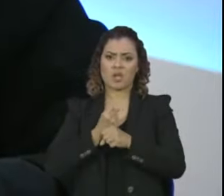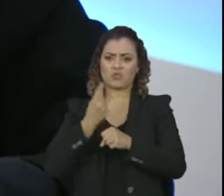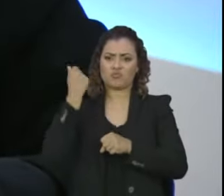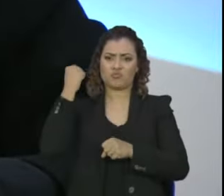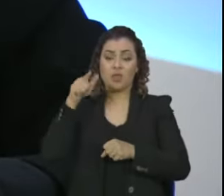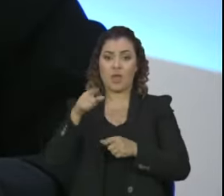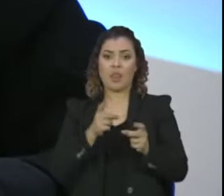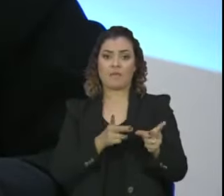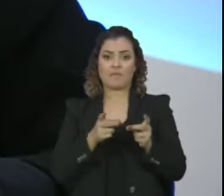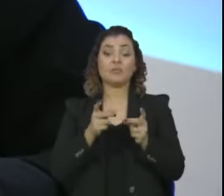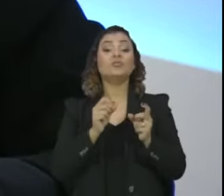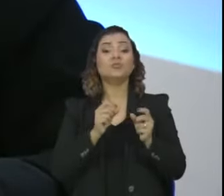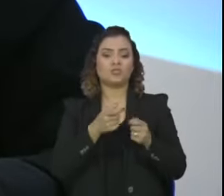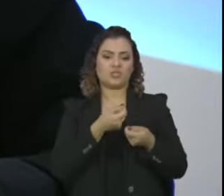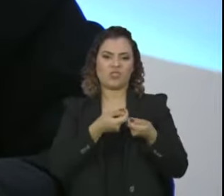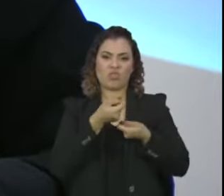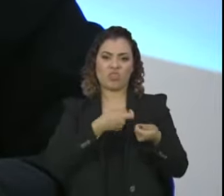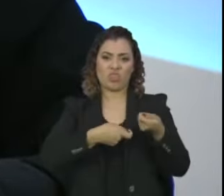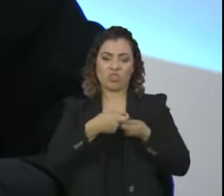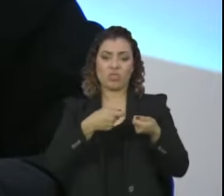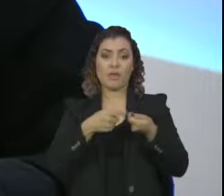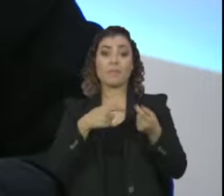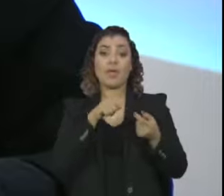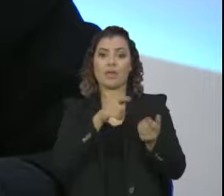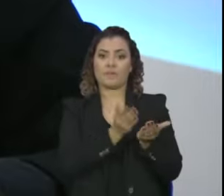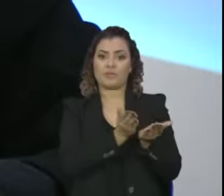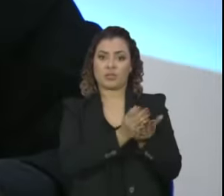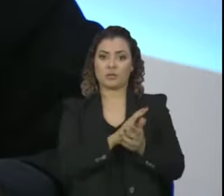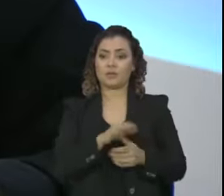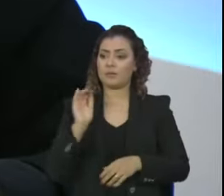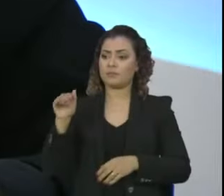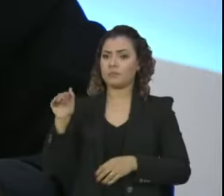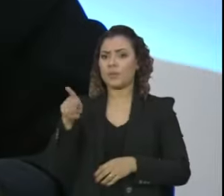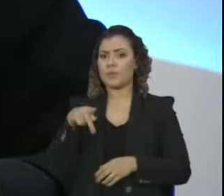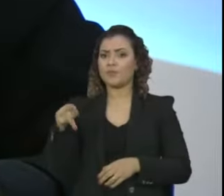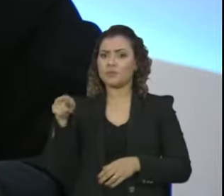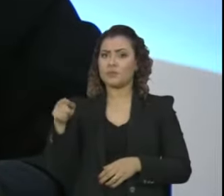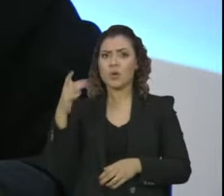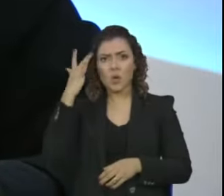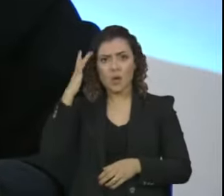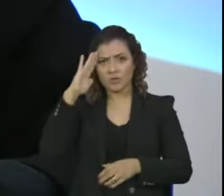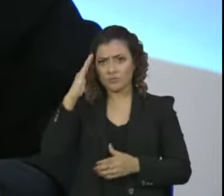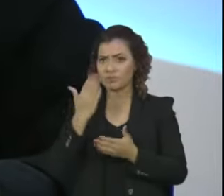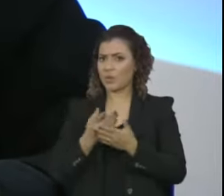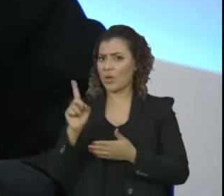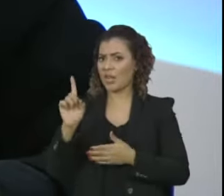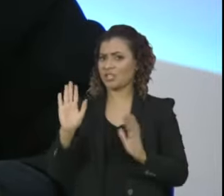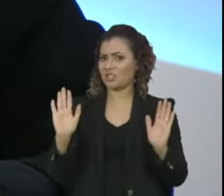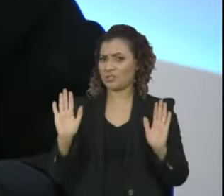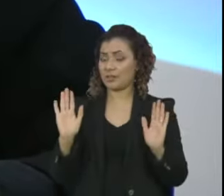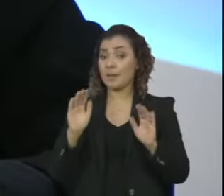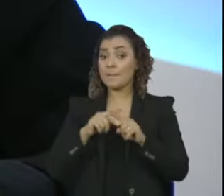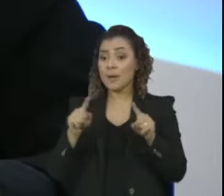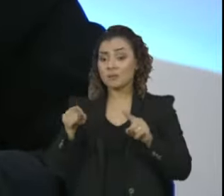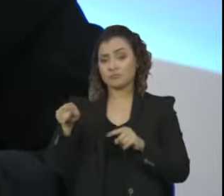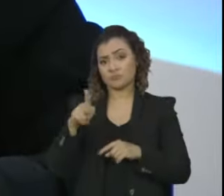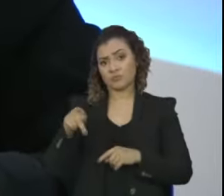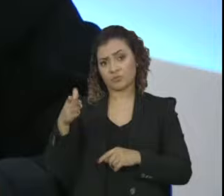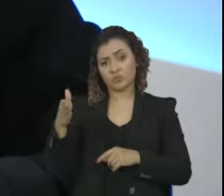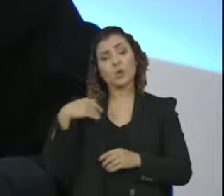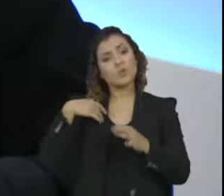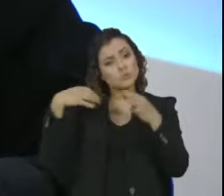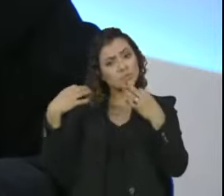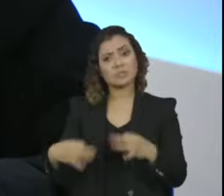anos ela virou para mim falou assim professor Eu acho que o senhor não acredita nisso mas